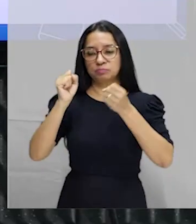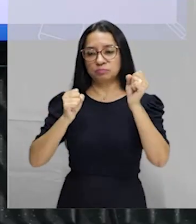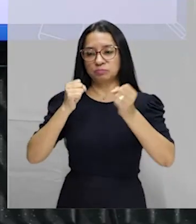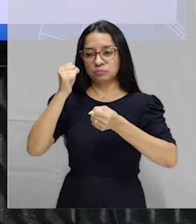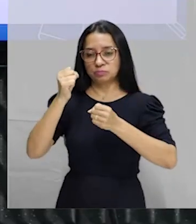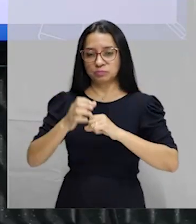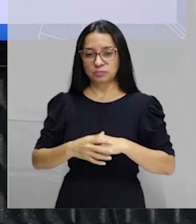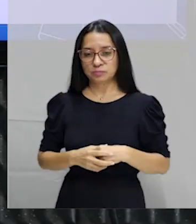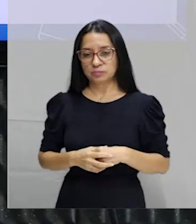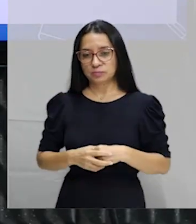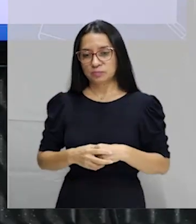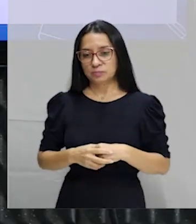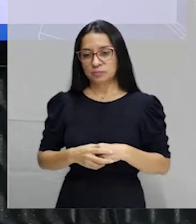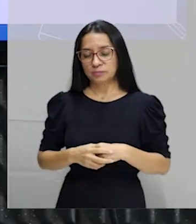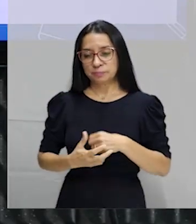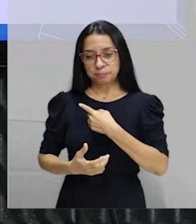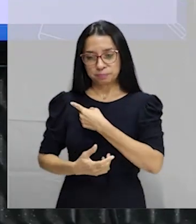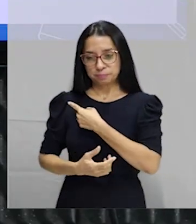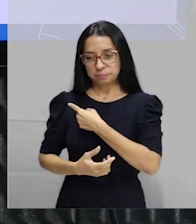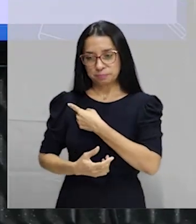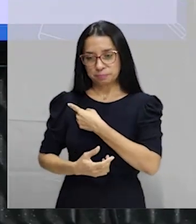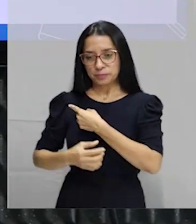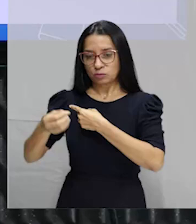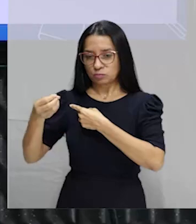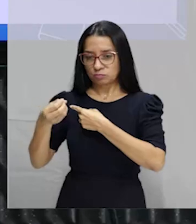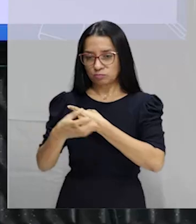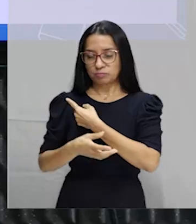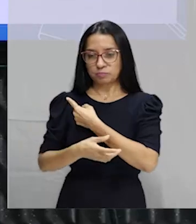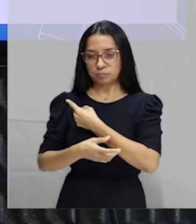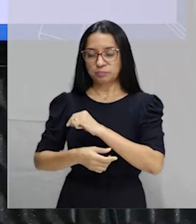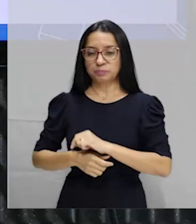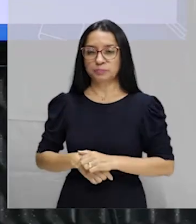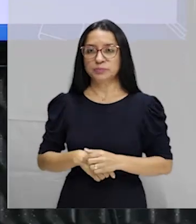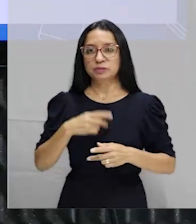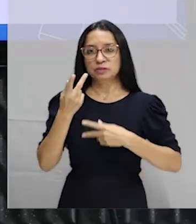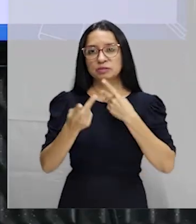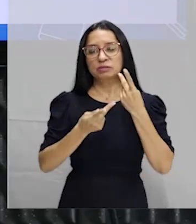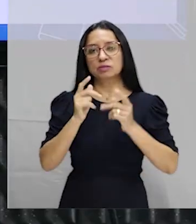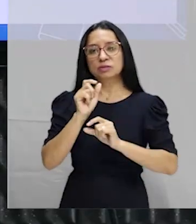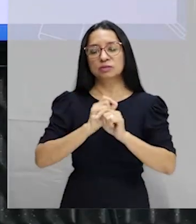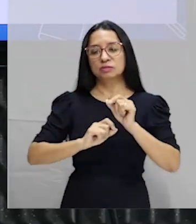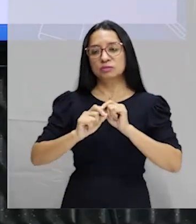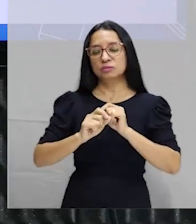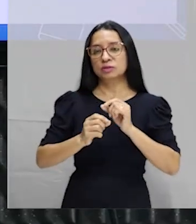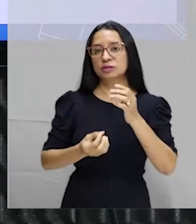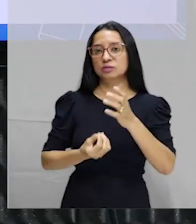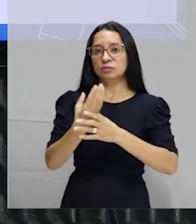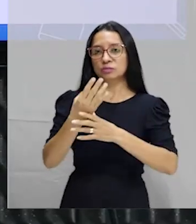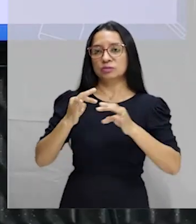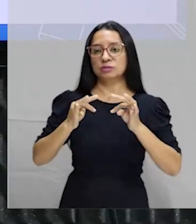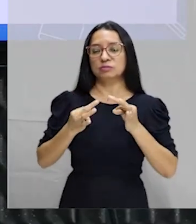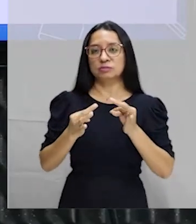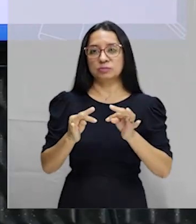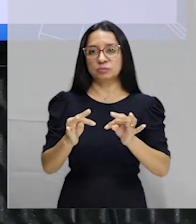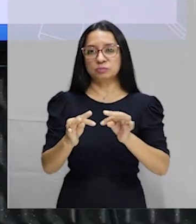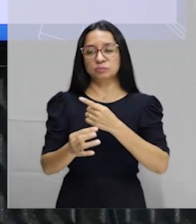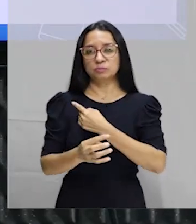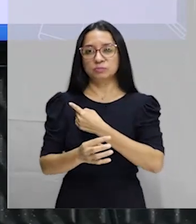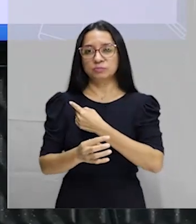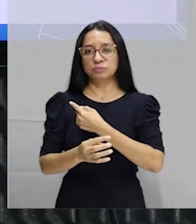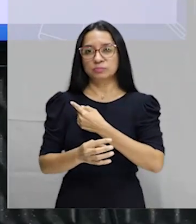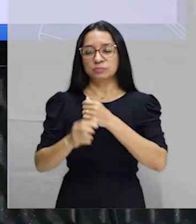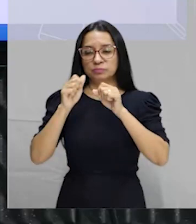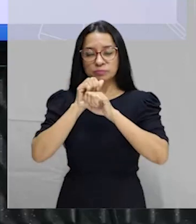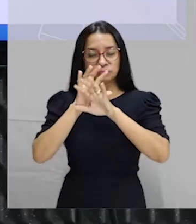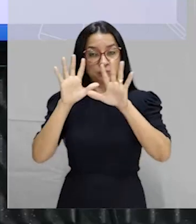bélica exemplificam novas localizações, fecha aspas. Ele está falando aí de produção tecnológica, né, galera? Ficou